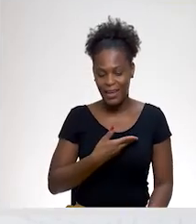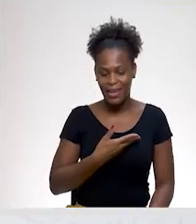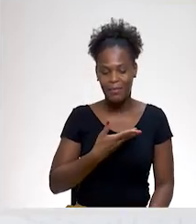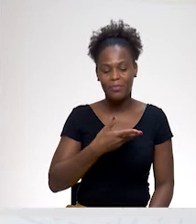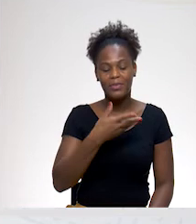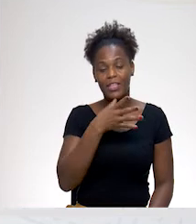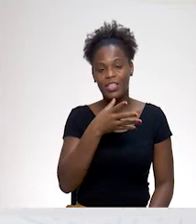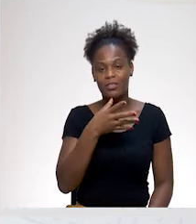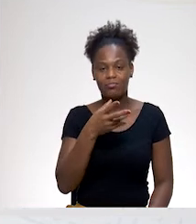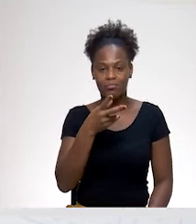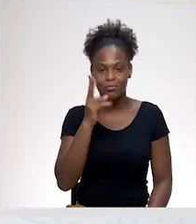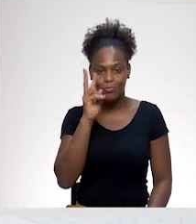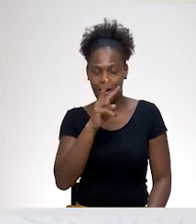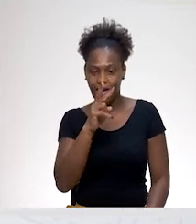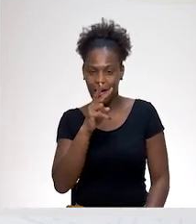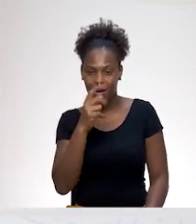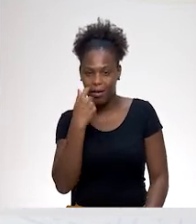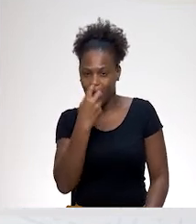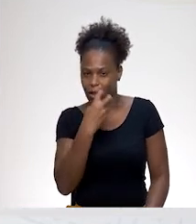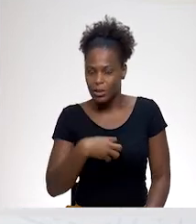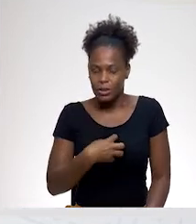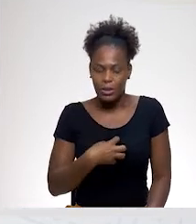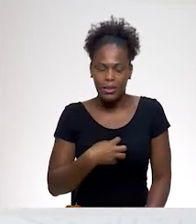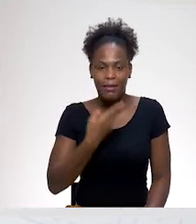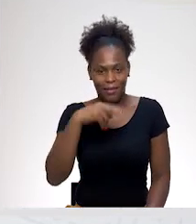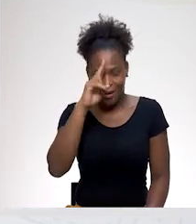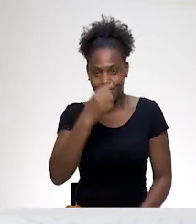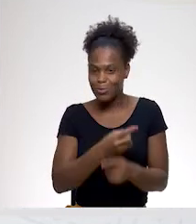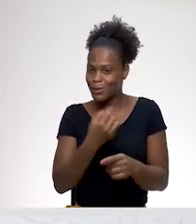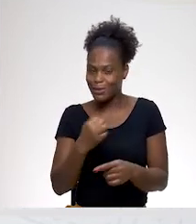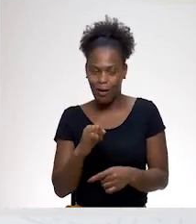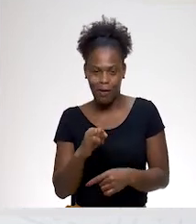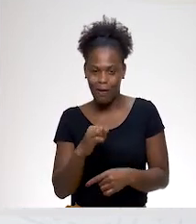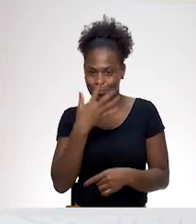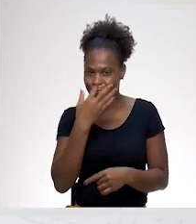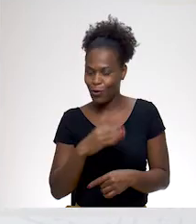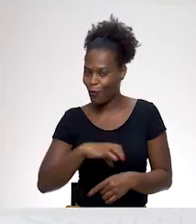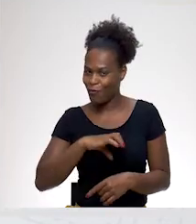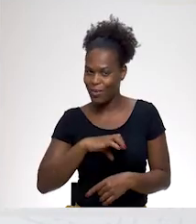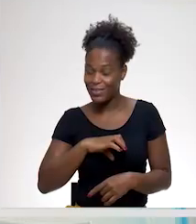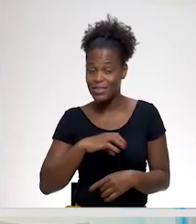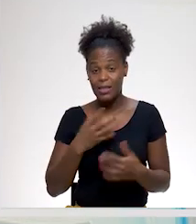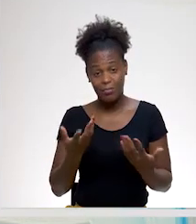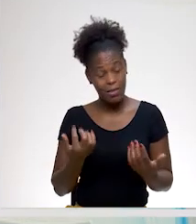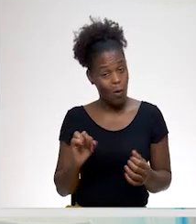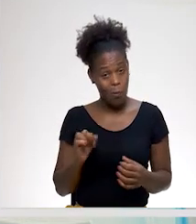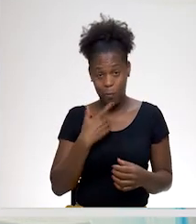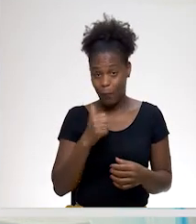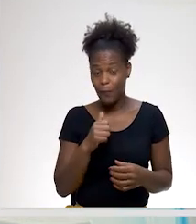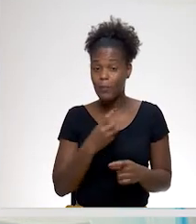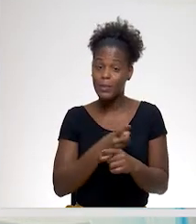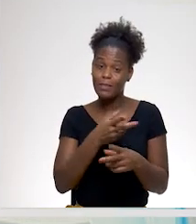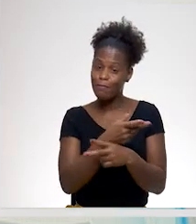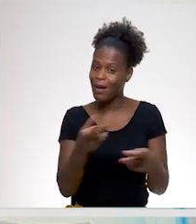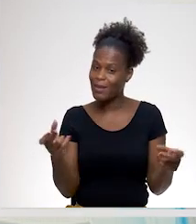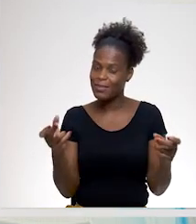segundo Descartes, os sentidos nos enganam, por isso não são dignos de confiança. E então, esta afirmação